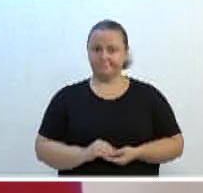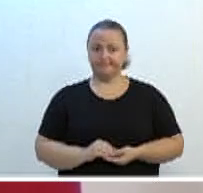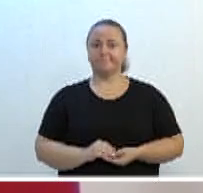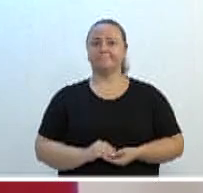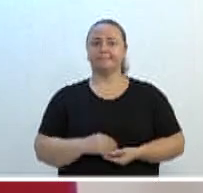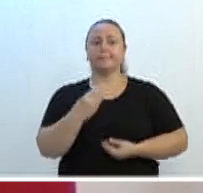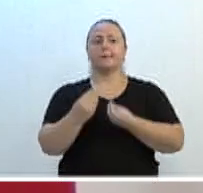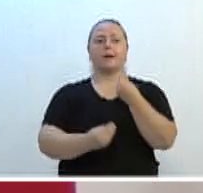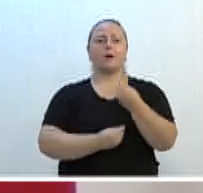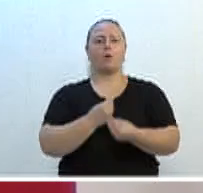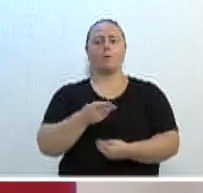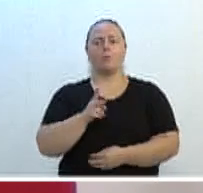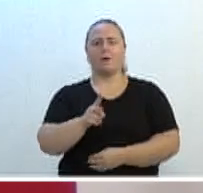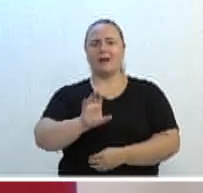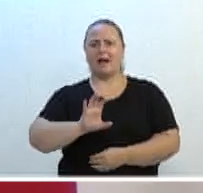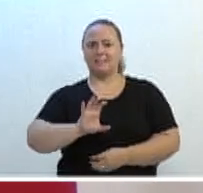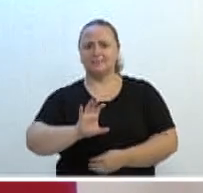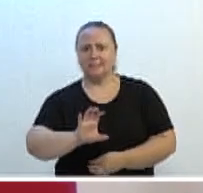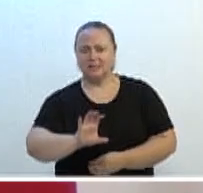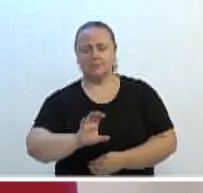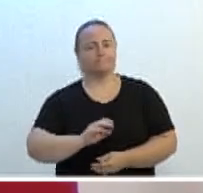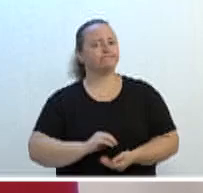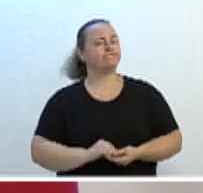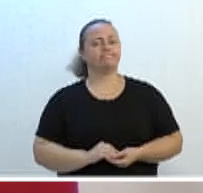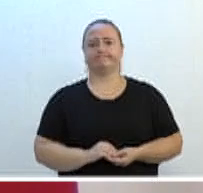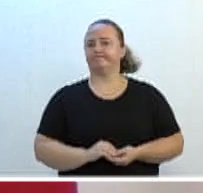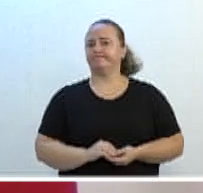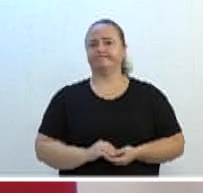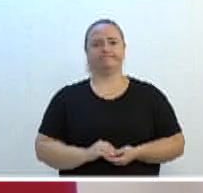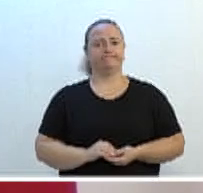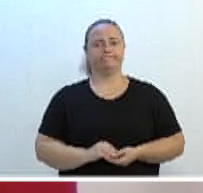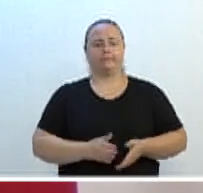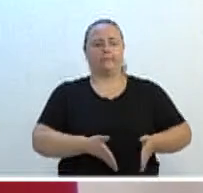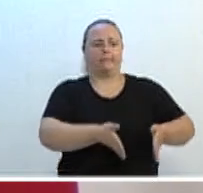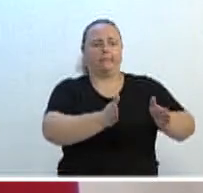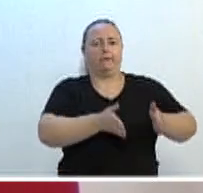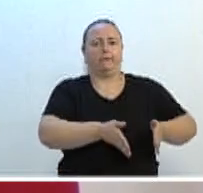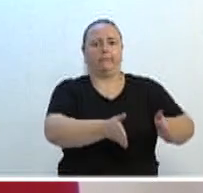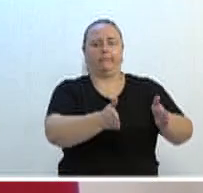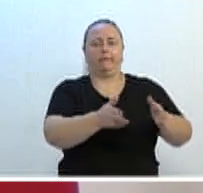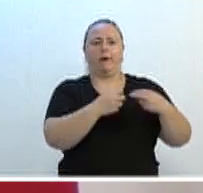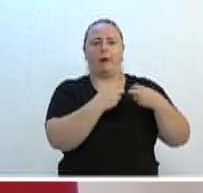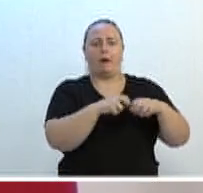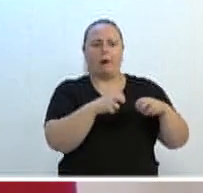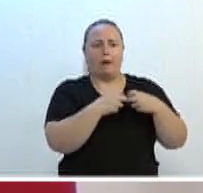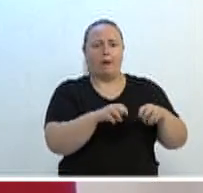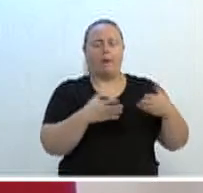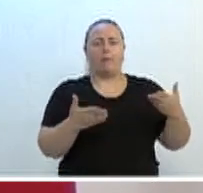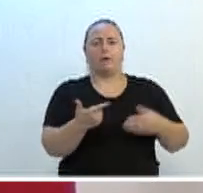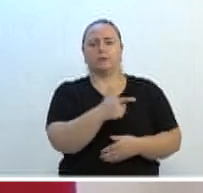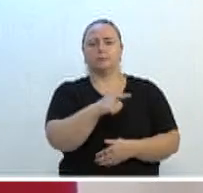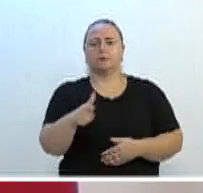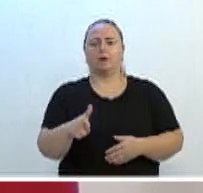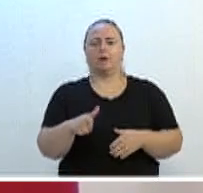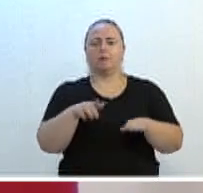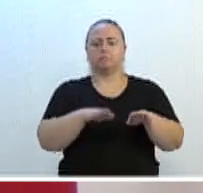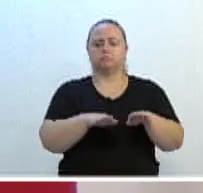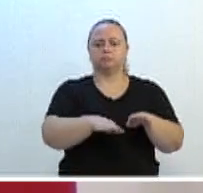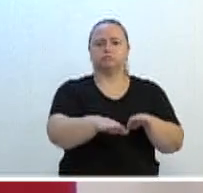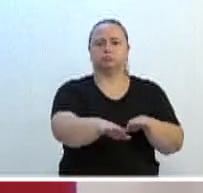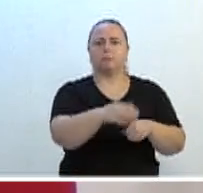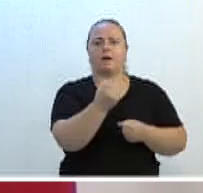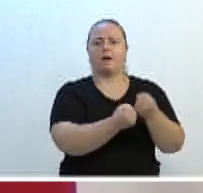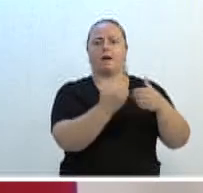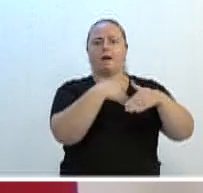inviabilizar a cidade com corredores de ônibus, tirando estacionamento, inviabilizando comércio,